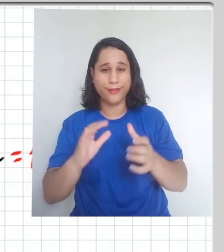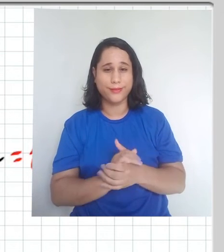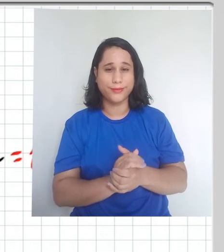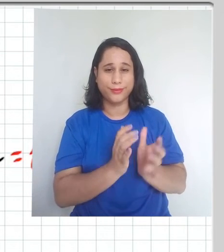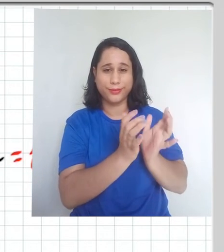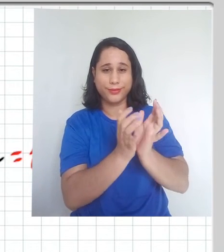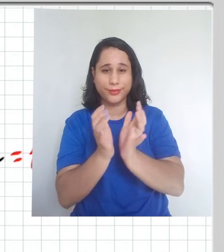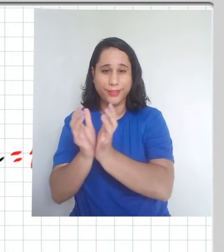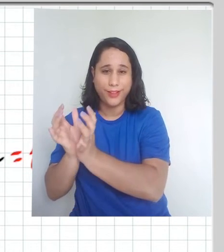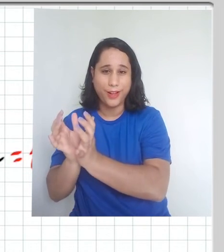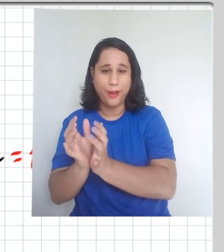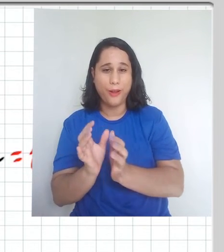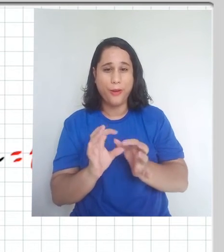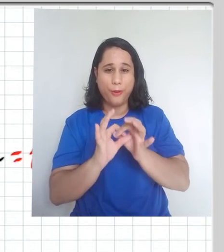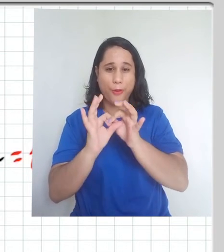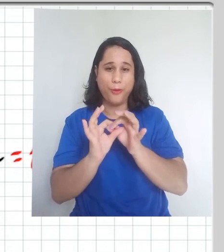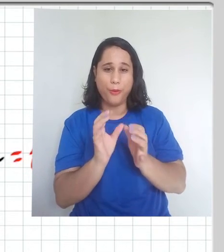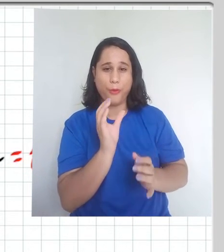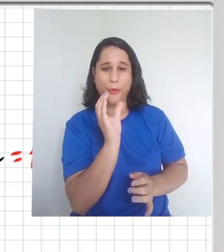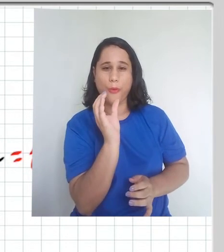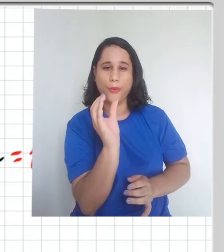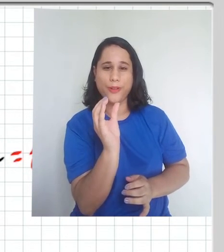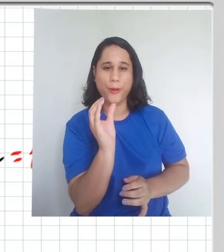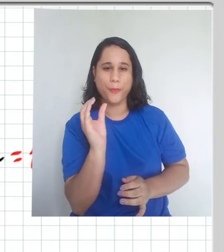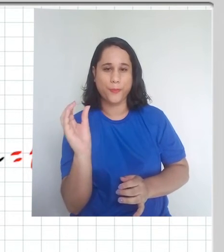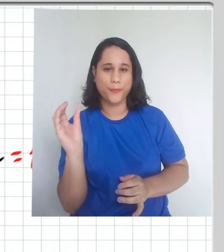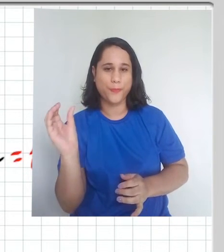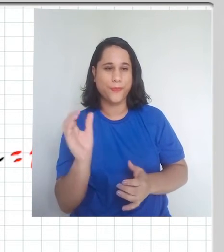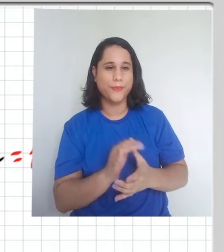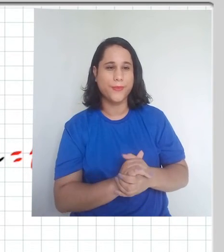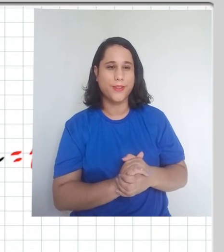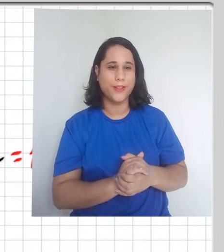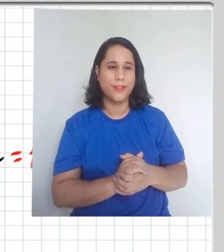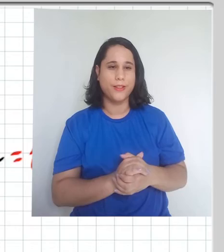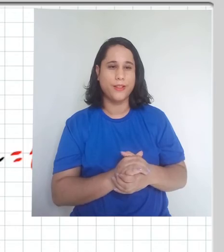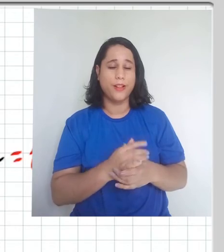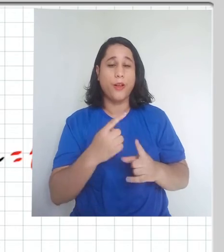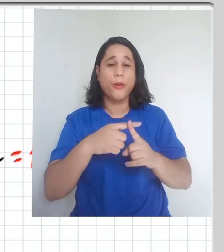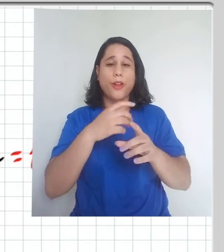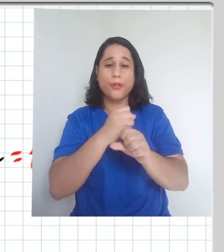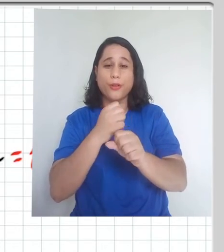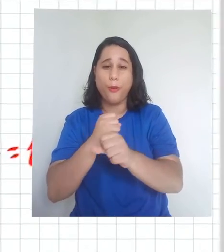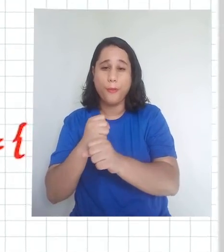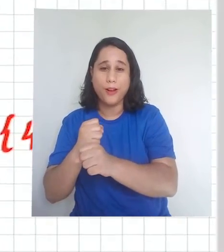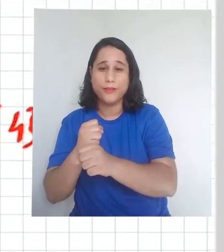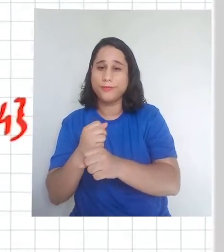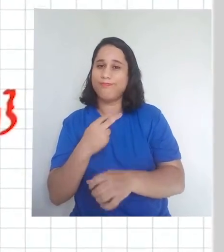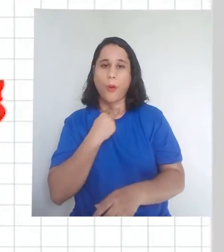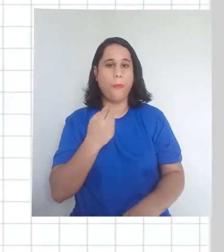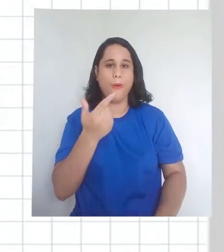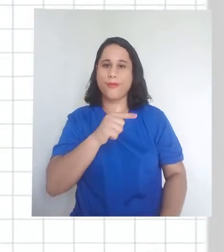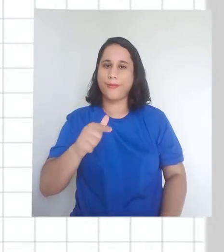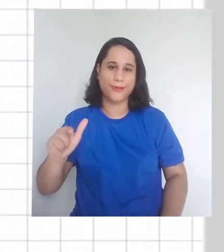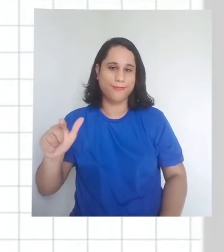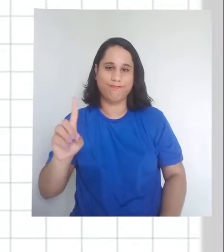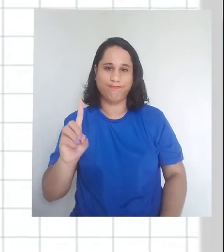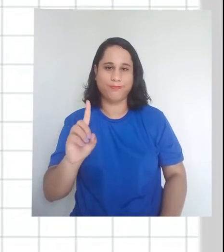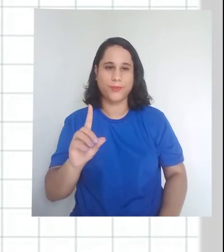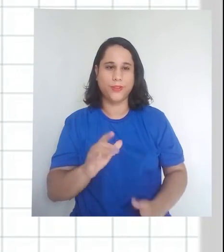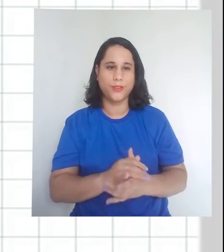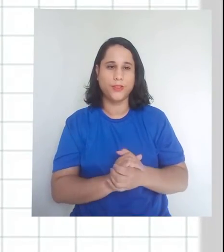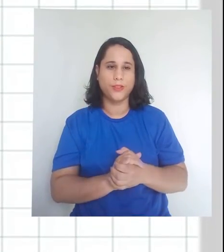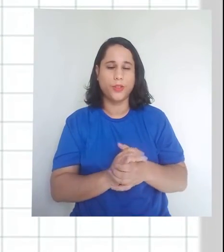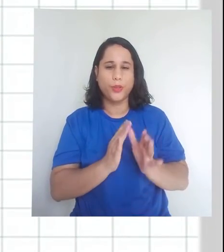vou colocar a soma, vou colocar todos os números sem repetir, na ordem e